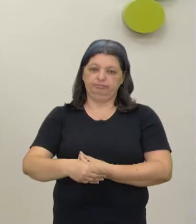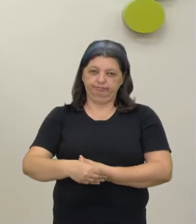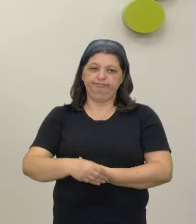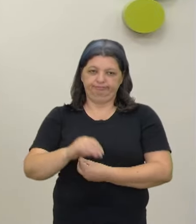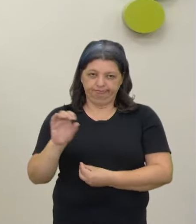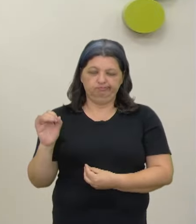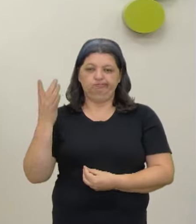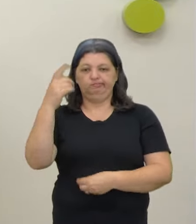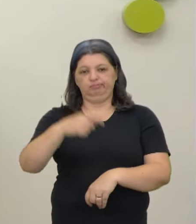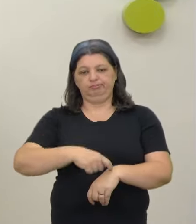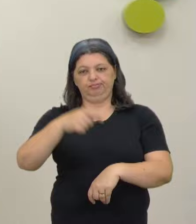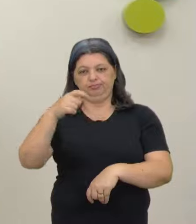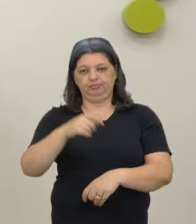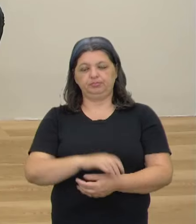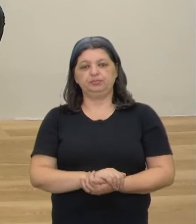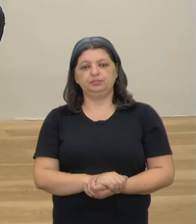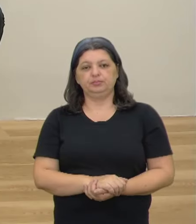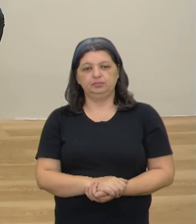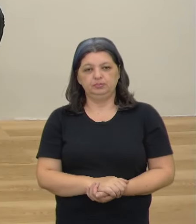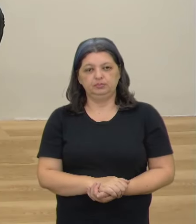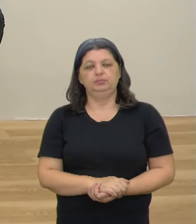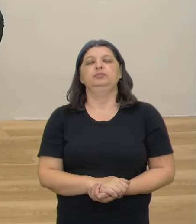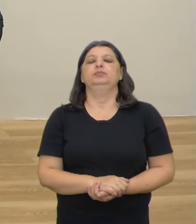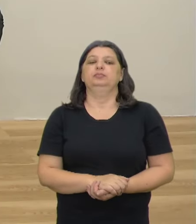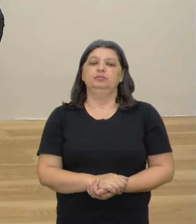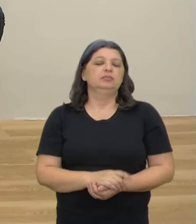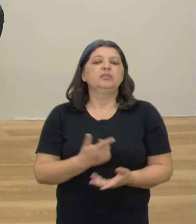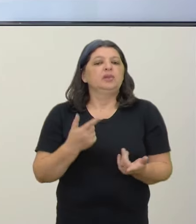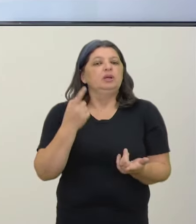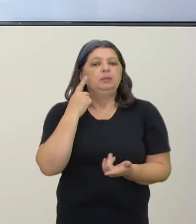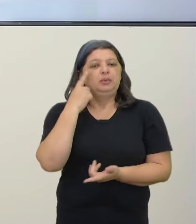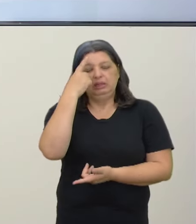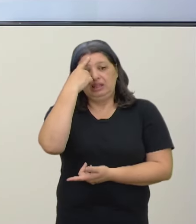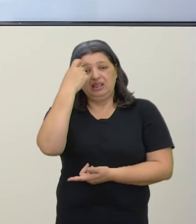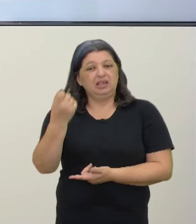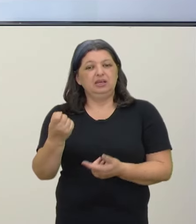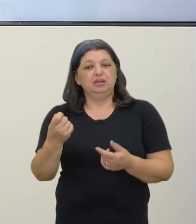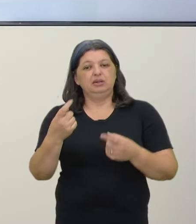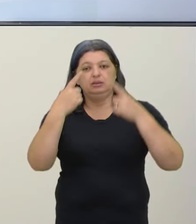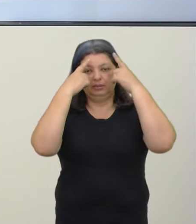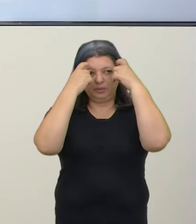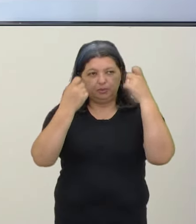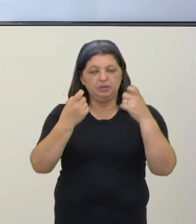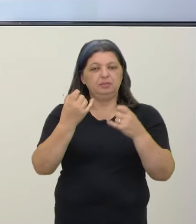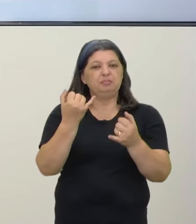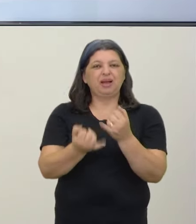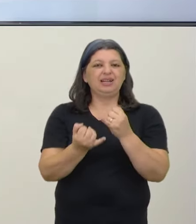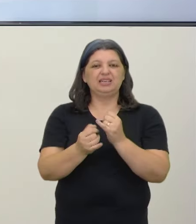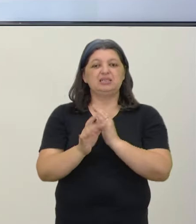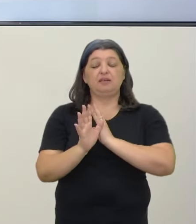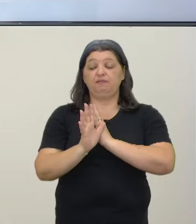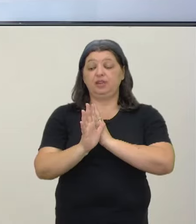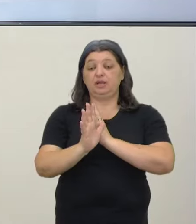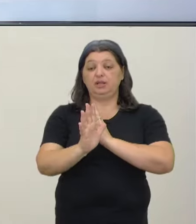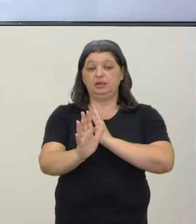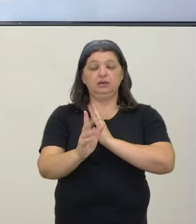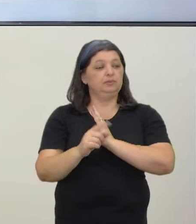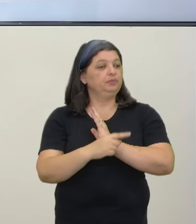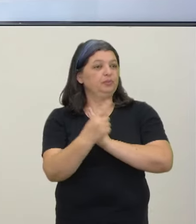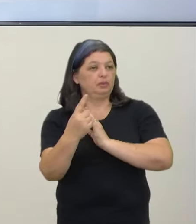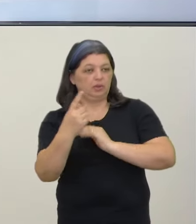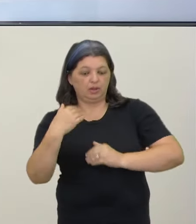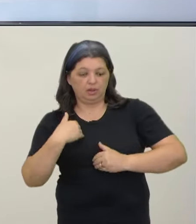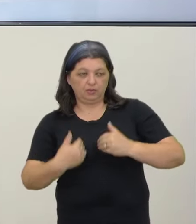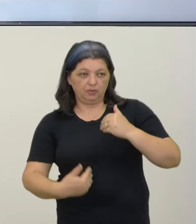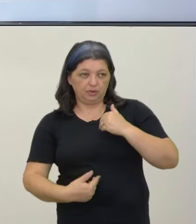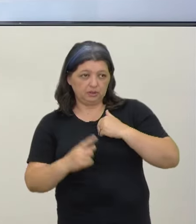no mesmo acontecimento. Não existe essa ideia de que a violência ela pega uma fila, né? Então, olha, primeiro vai a física, quando